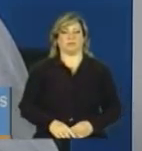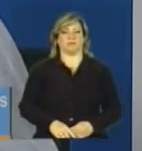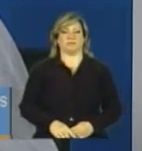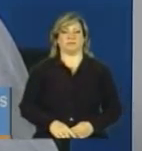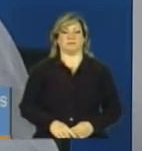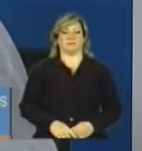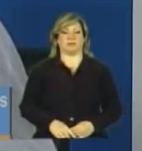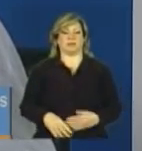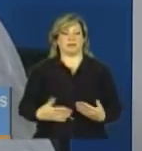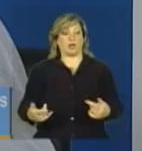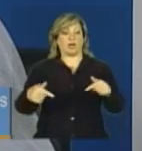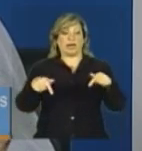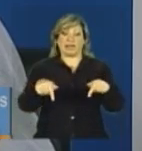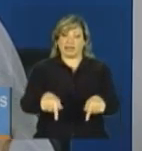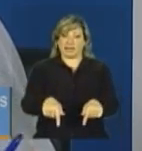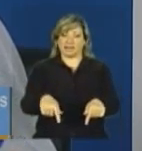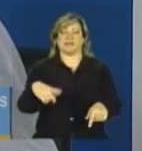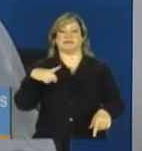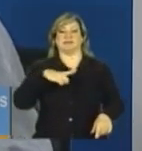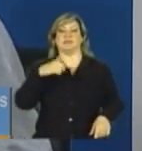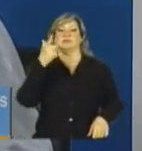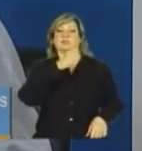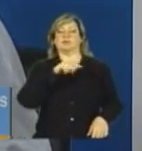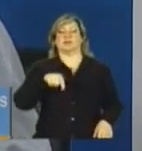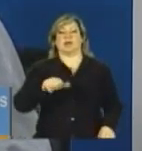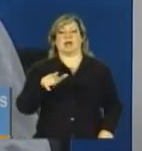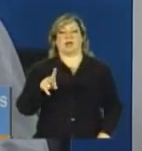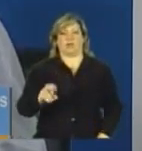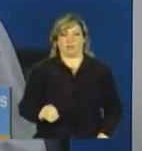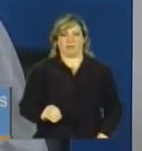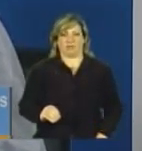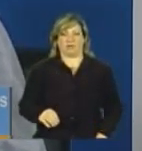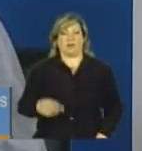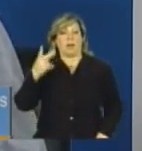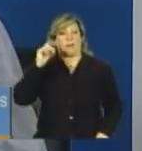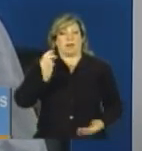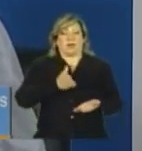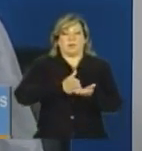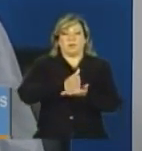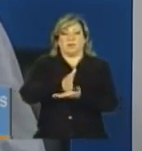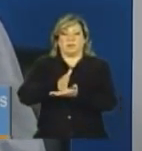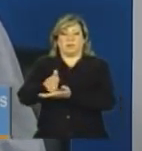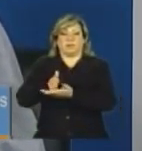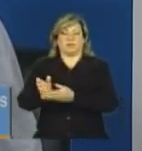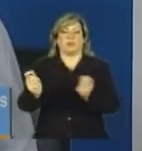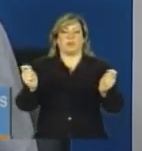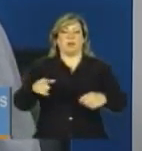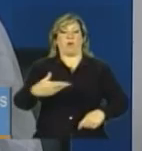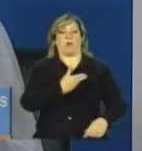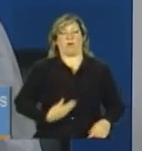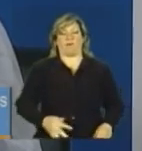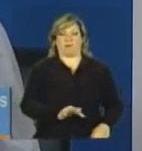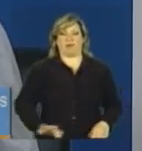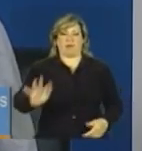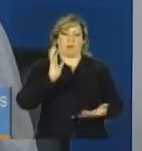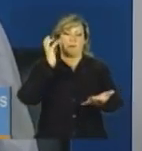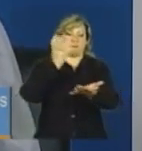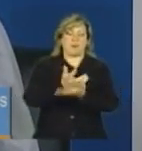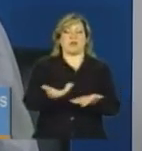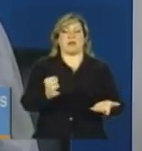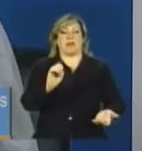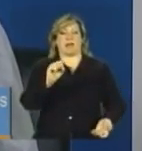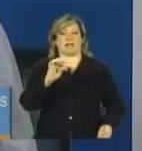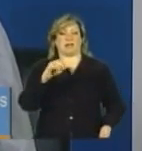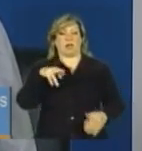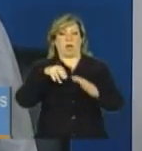né? É, então ele ele comprecedor para objetivo tanto para canalizar o poder de compra do governo federal para estoque, seja